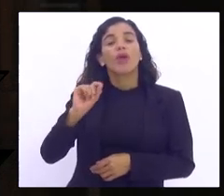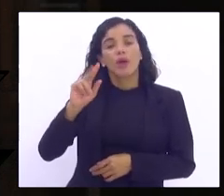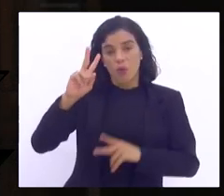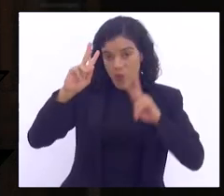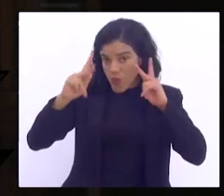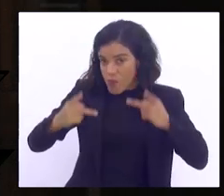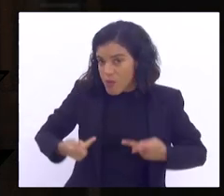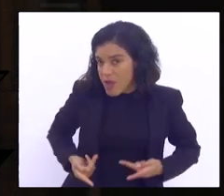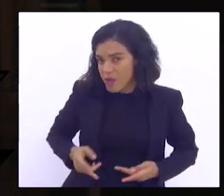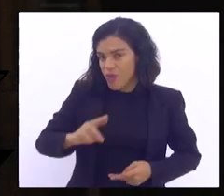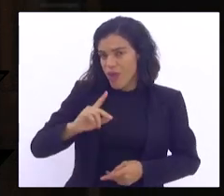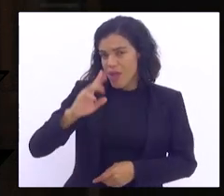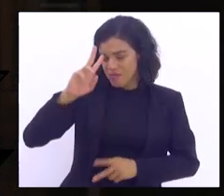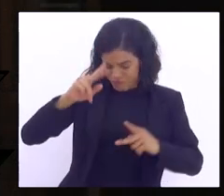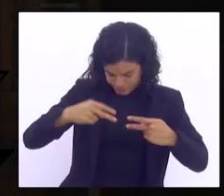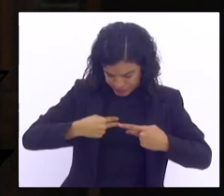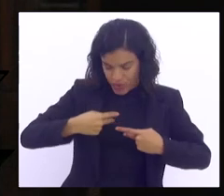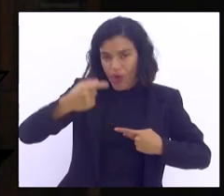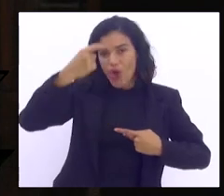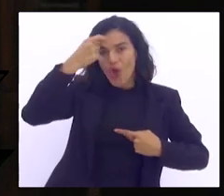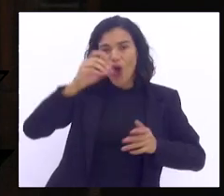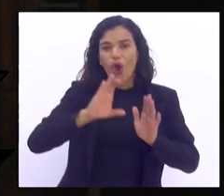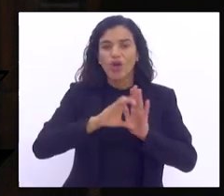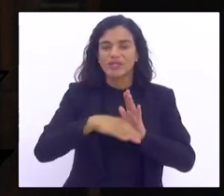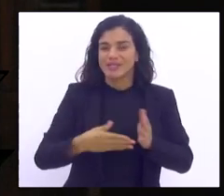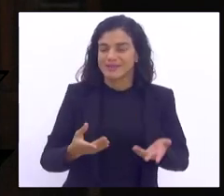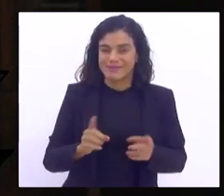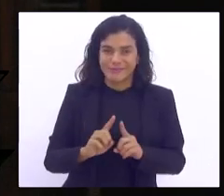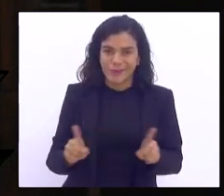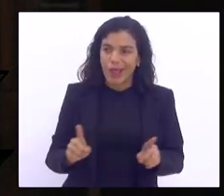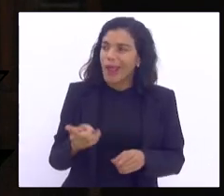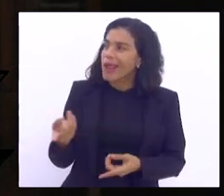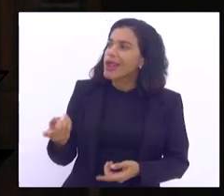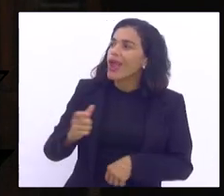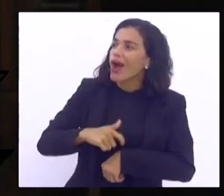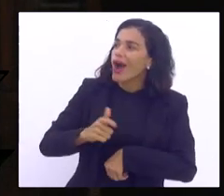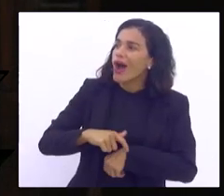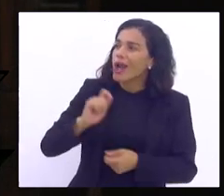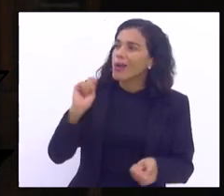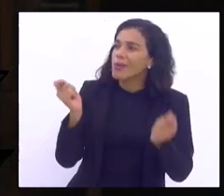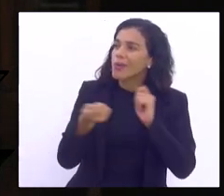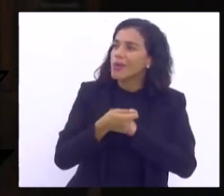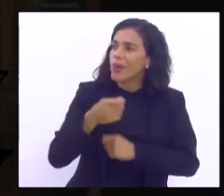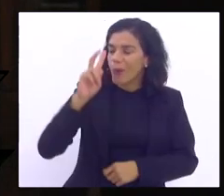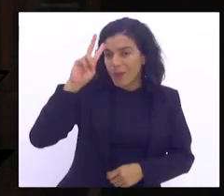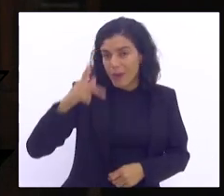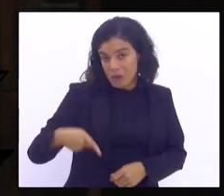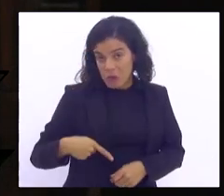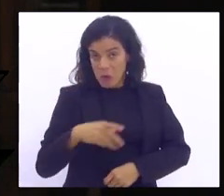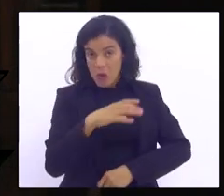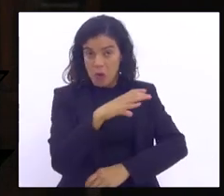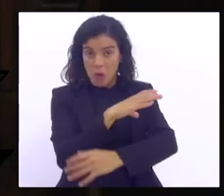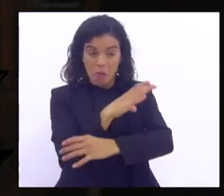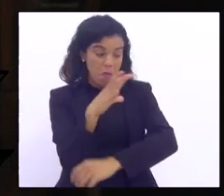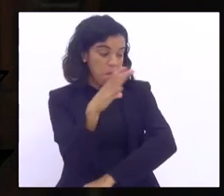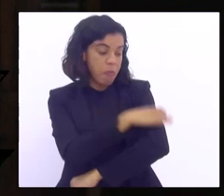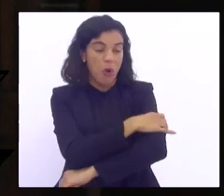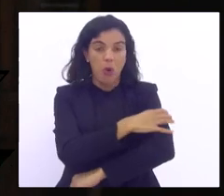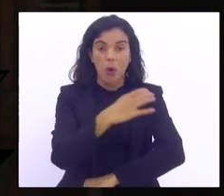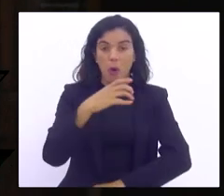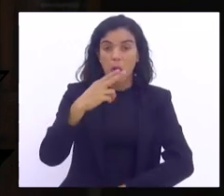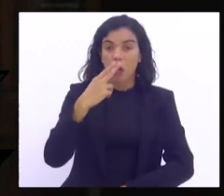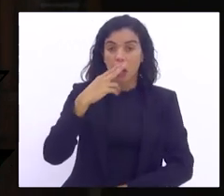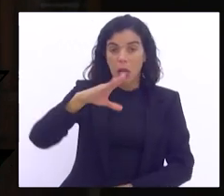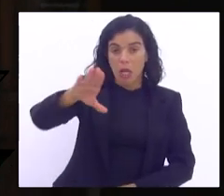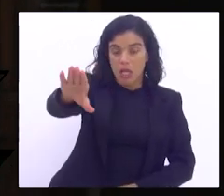autoconsciência, não. Porque se for assim, ela não é humana. E quando é que é? Hitler, na solução final, também decretou, esse pessoal não é